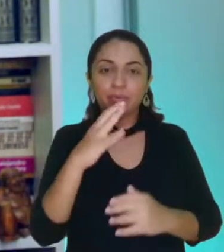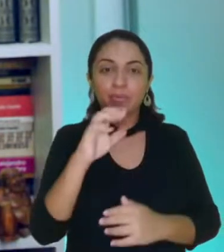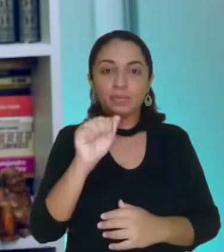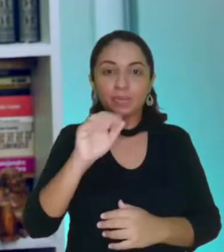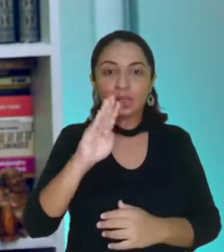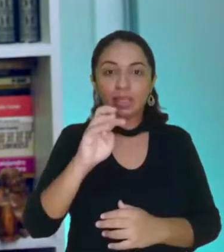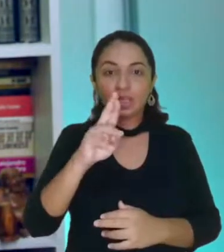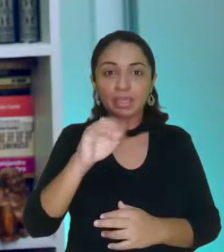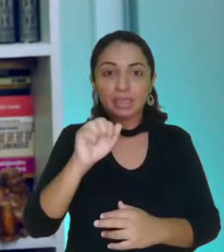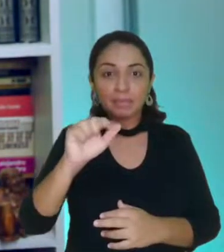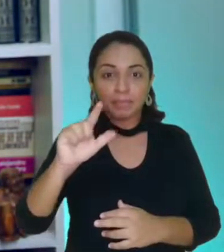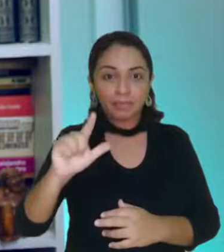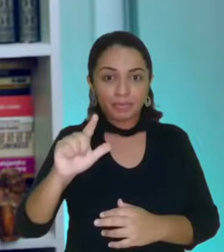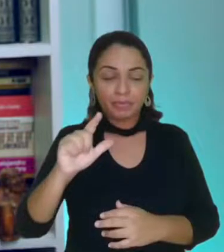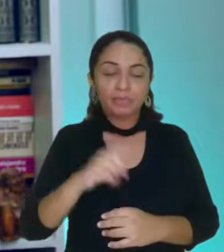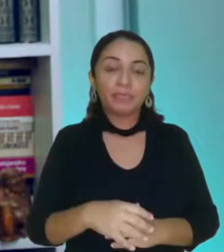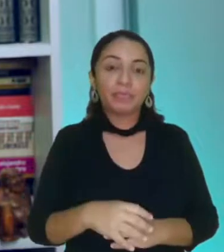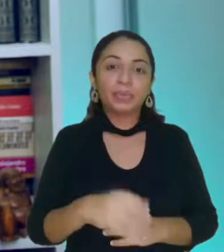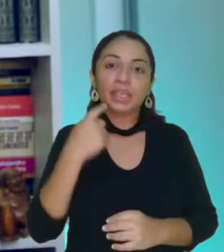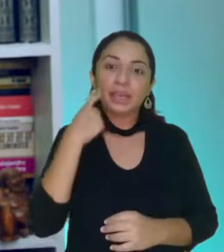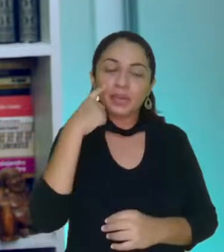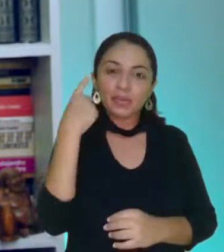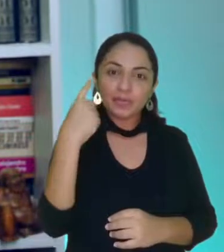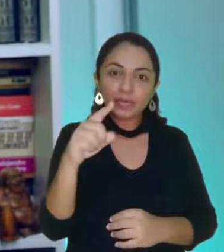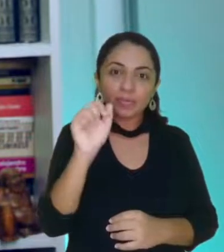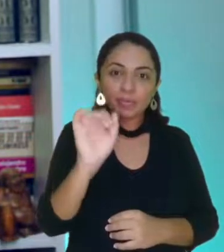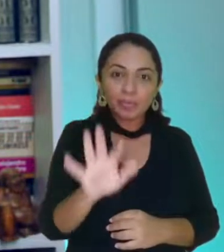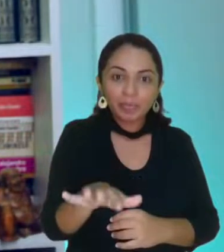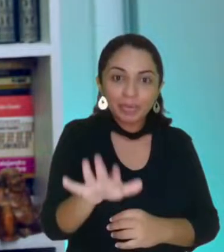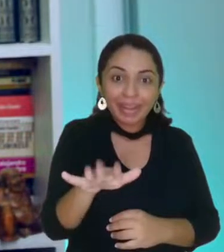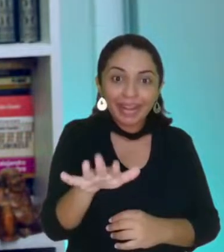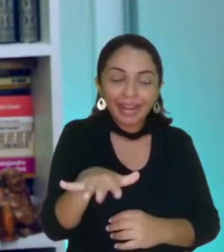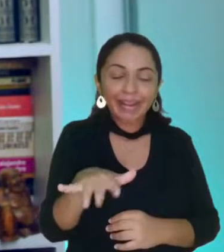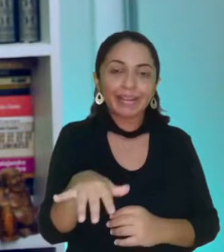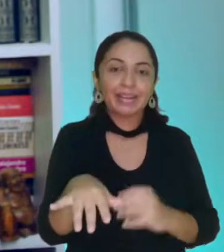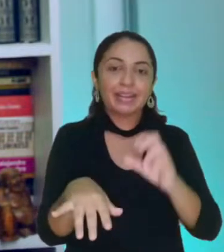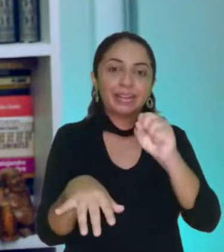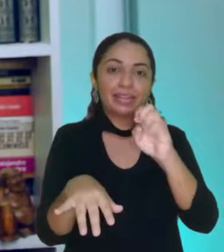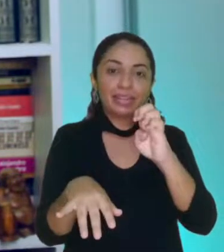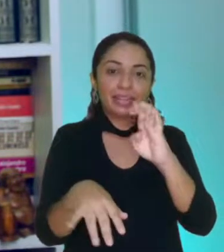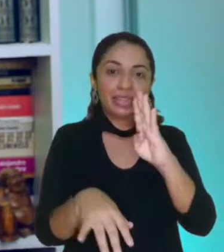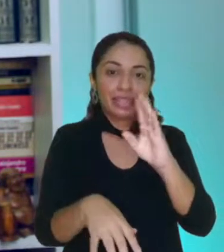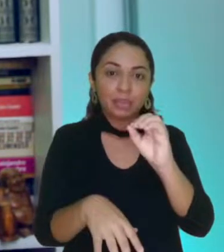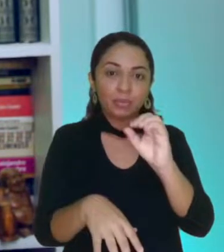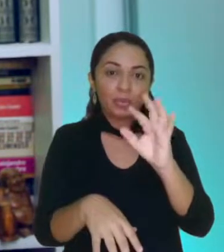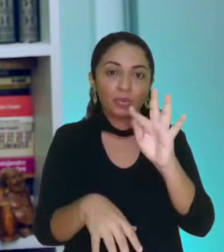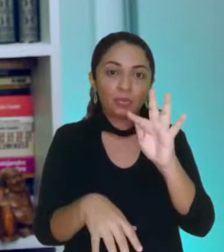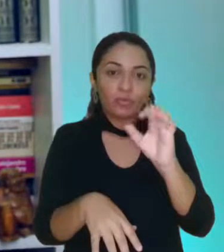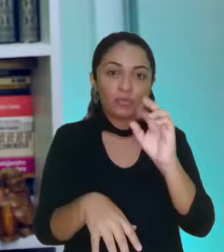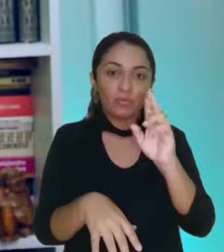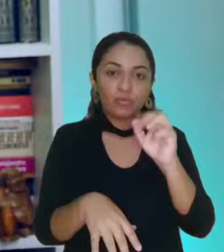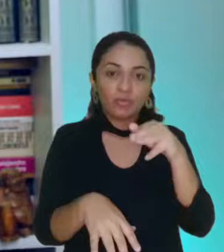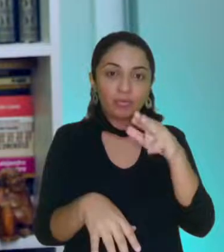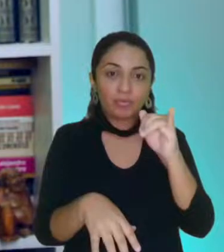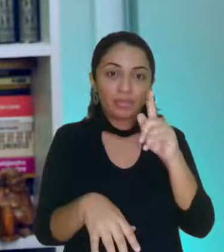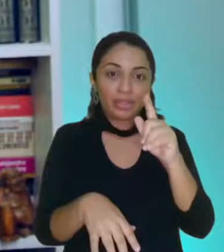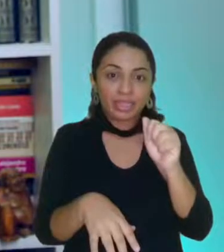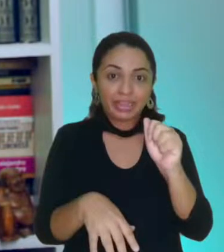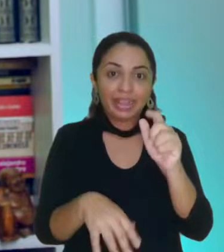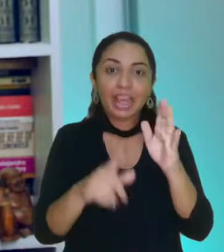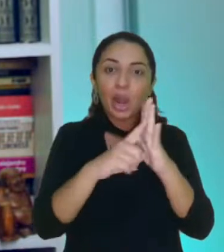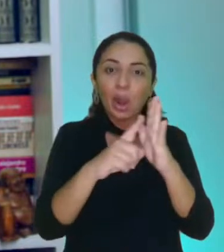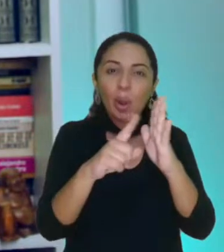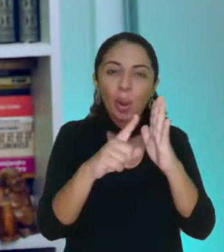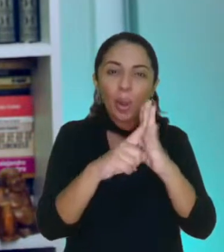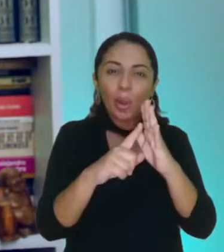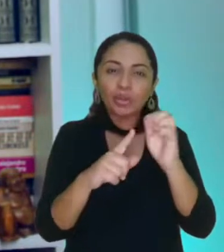a gente, eu e ele, nós vimos uma promoção no Sebo do Formiga, que é um sebo que fica em Piracicaba, São Paulo. É um sebo que um